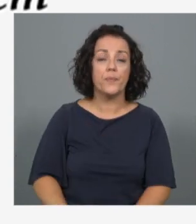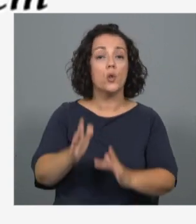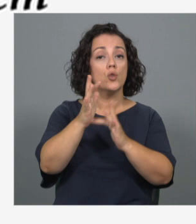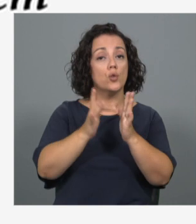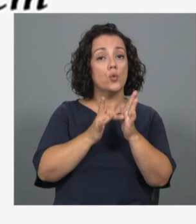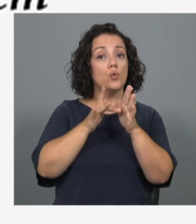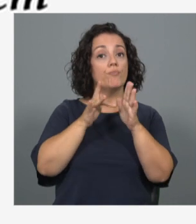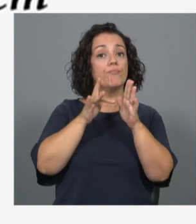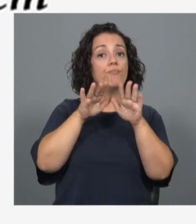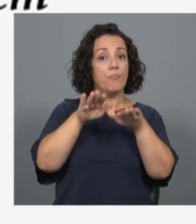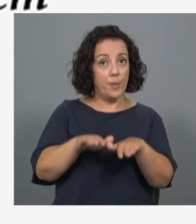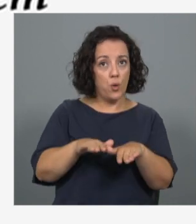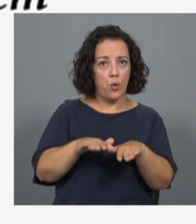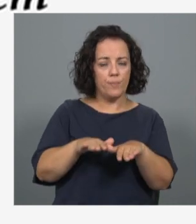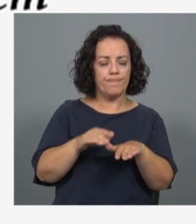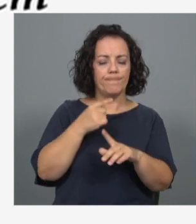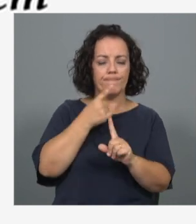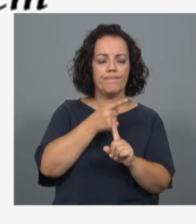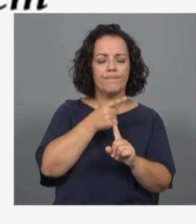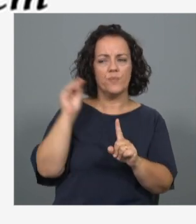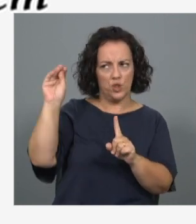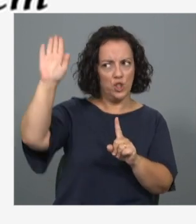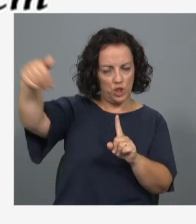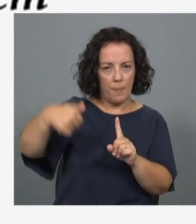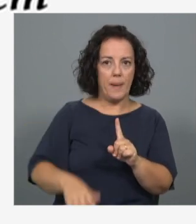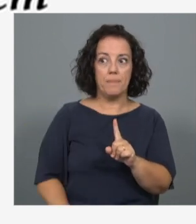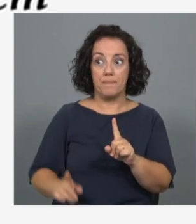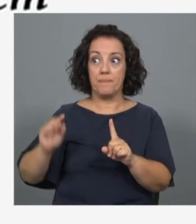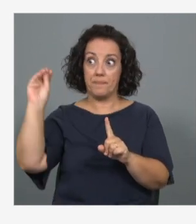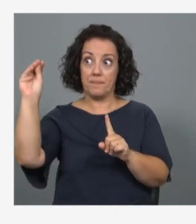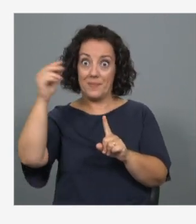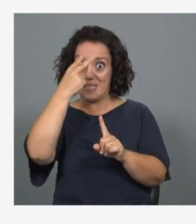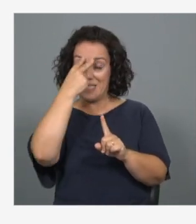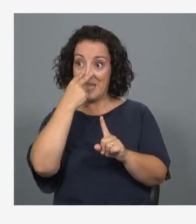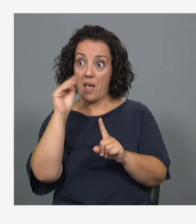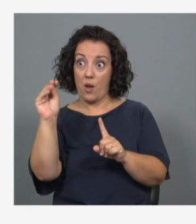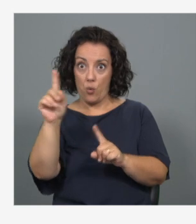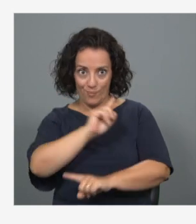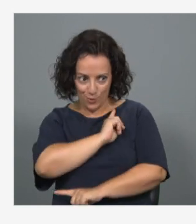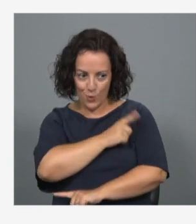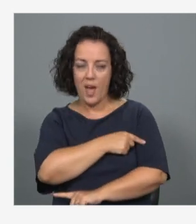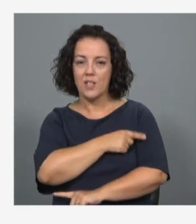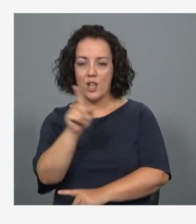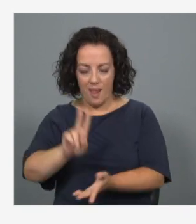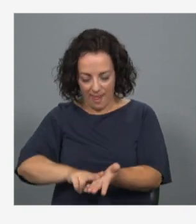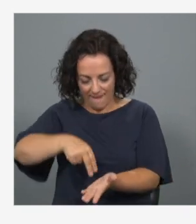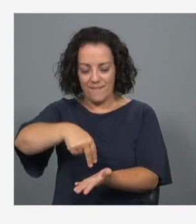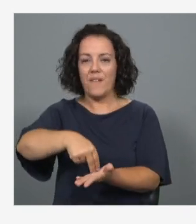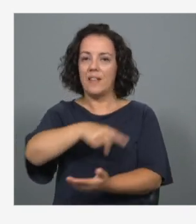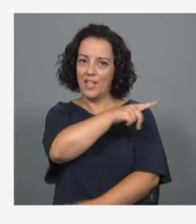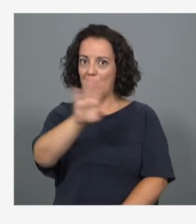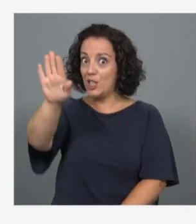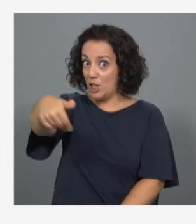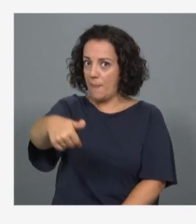e disse: Chamai-o. Chamaram então o cego e disseram-lhe: Coragem, levanta-te, que ele está a